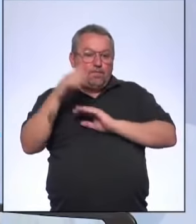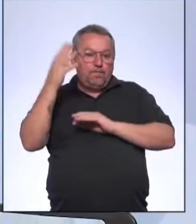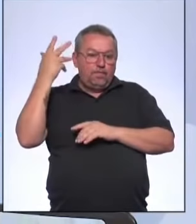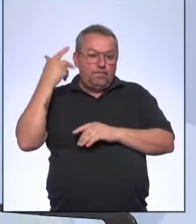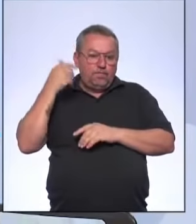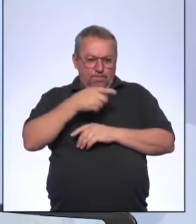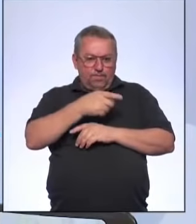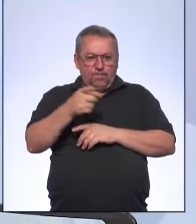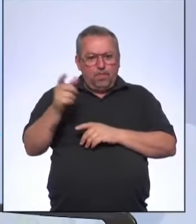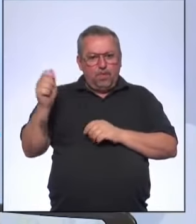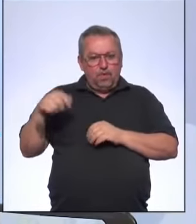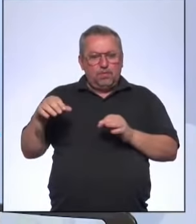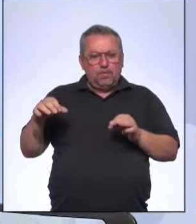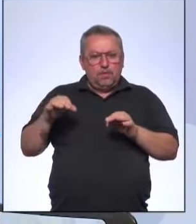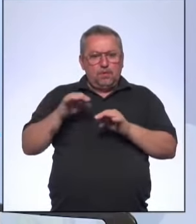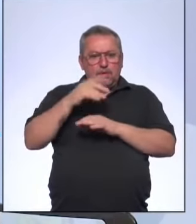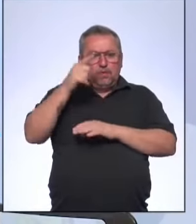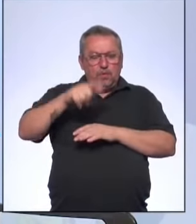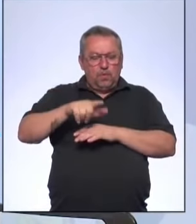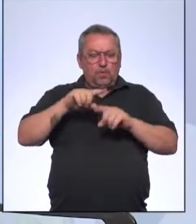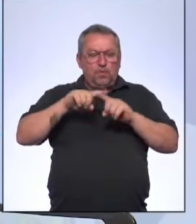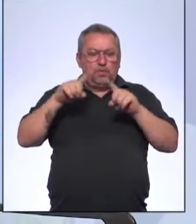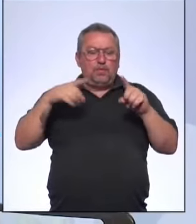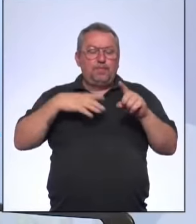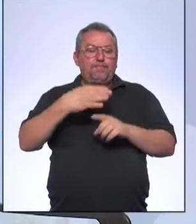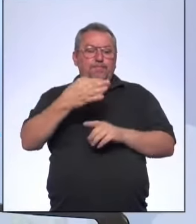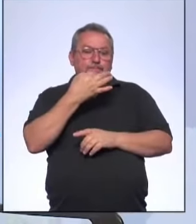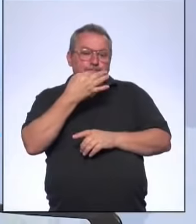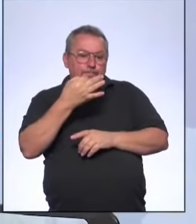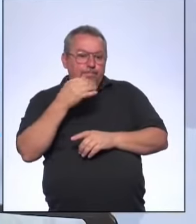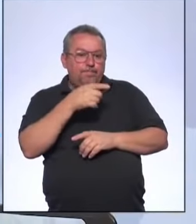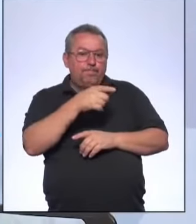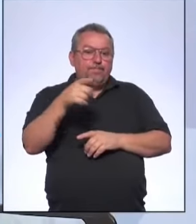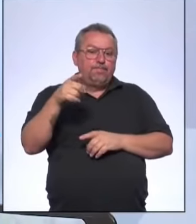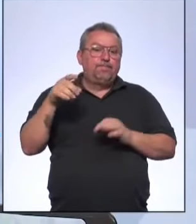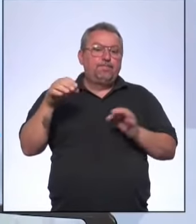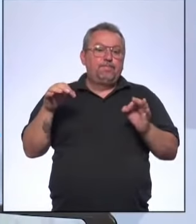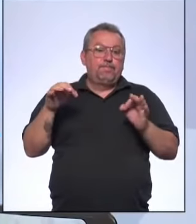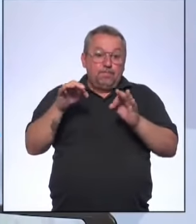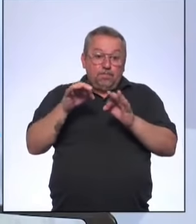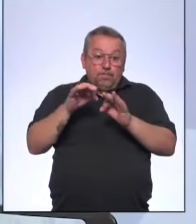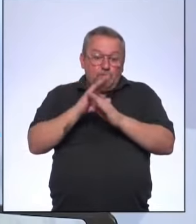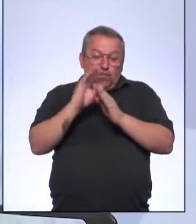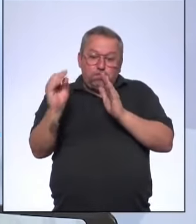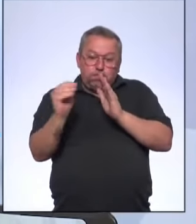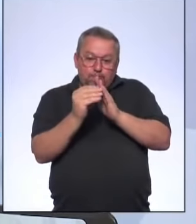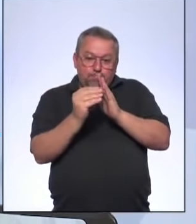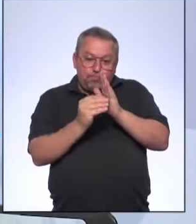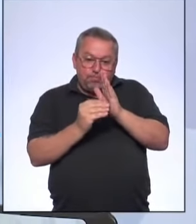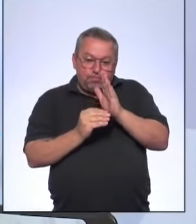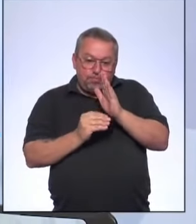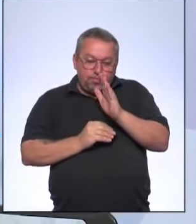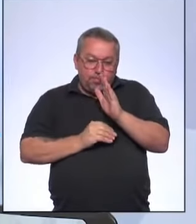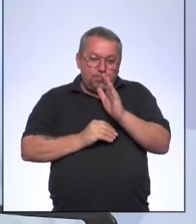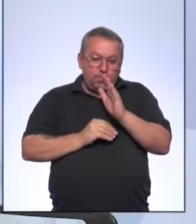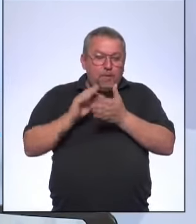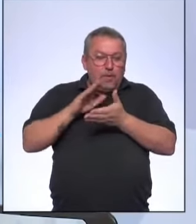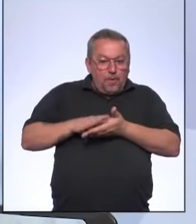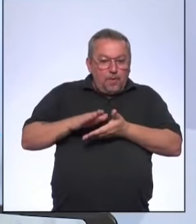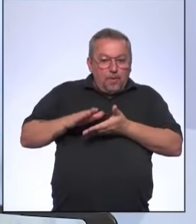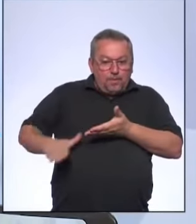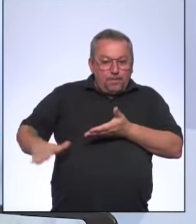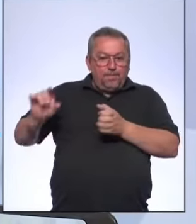você pode completar e com outros mas a minha sugestão é que vocês completem aqui esse exercício